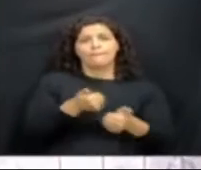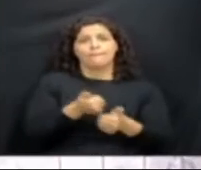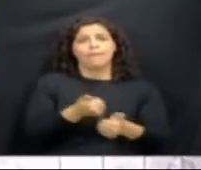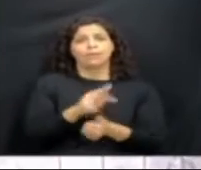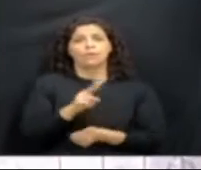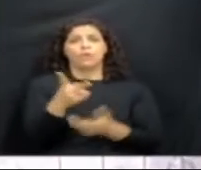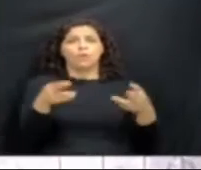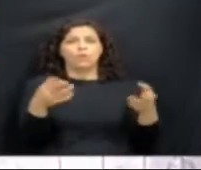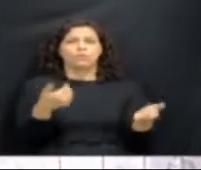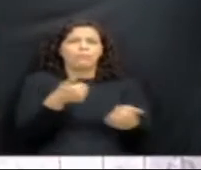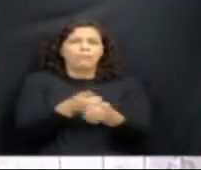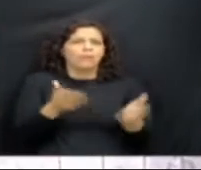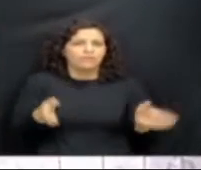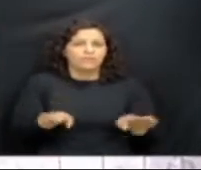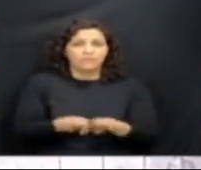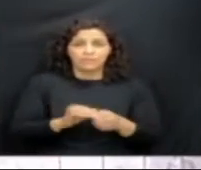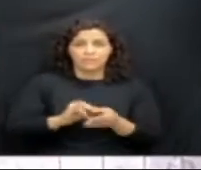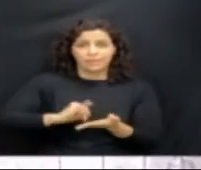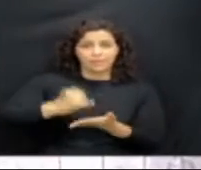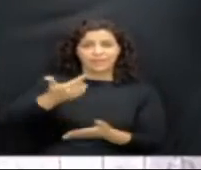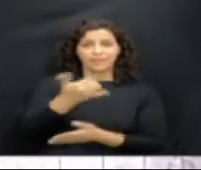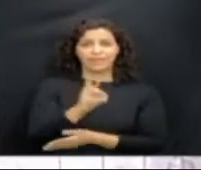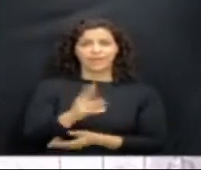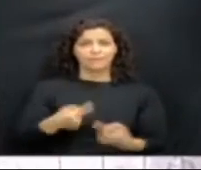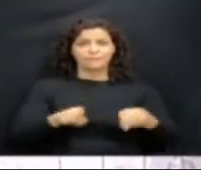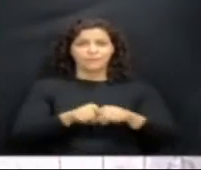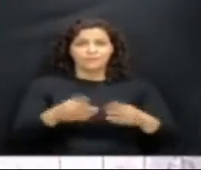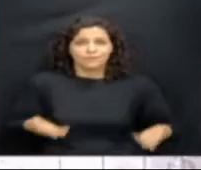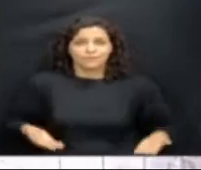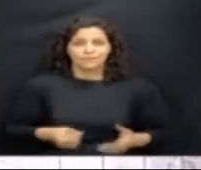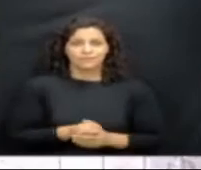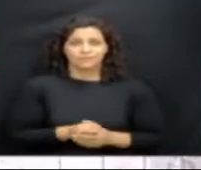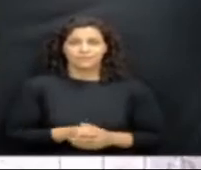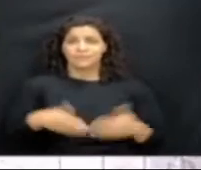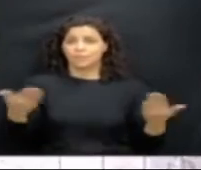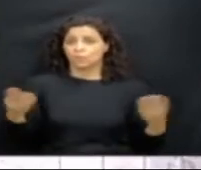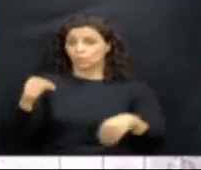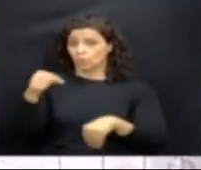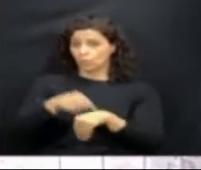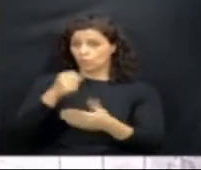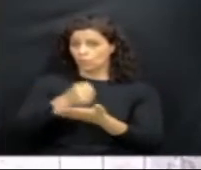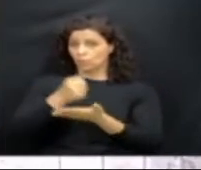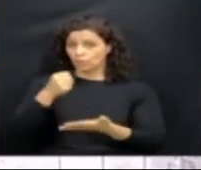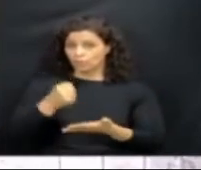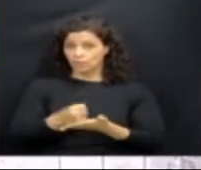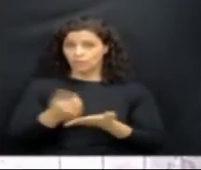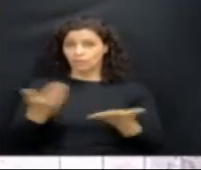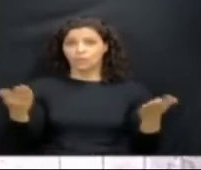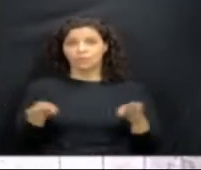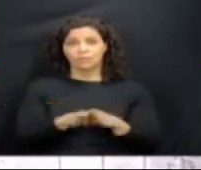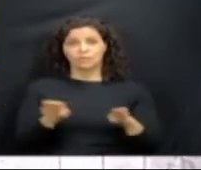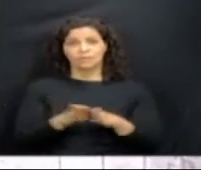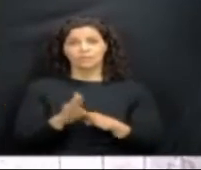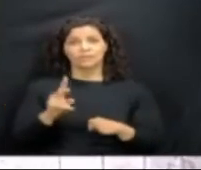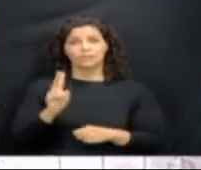hoje. Encostadinho. Se jogar a inflação, vai ser os R$10 da tarifa de hoje. O tempo de contrato vão ter só